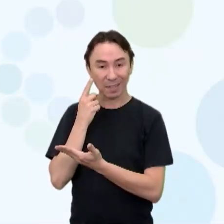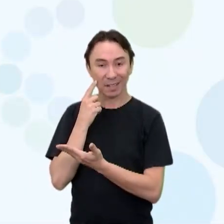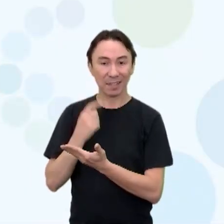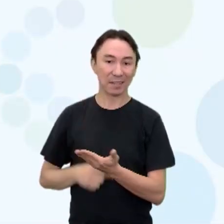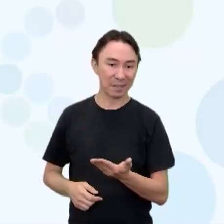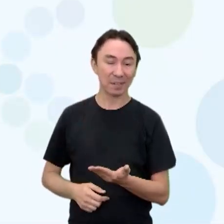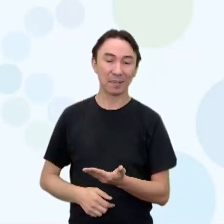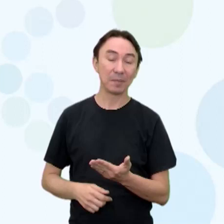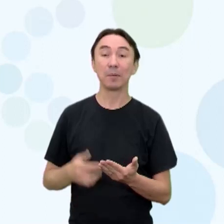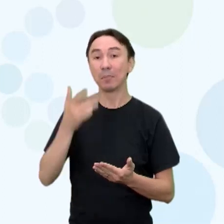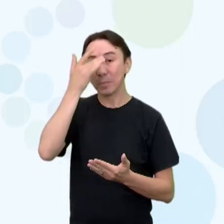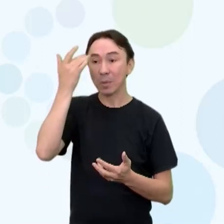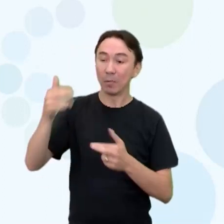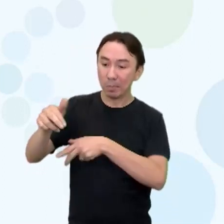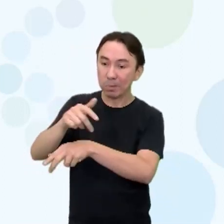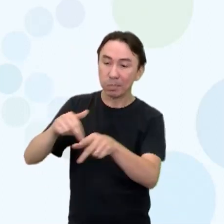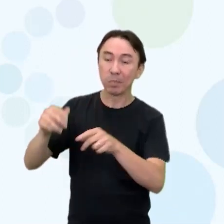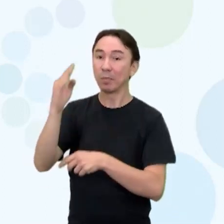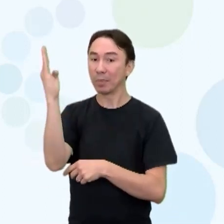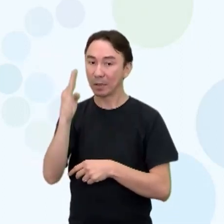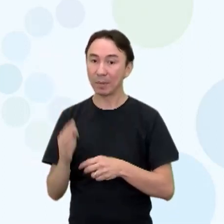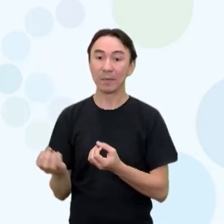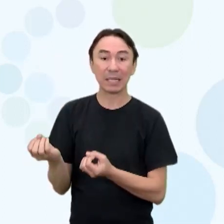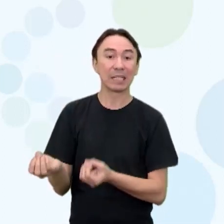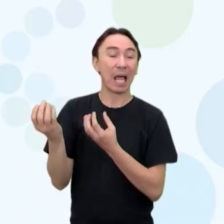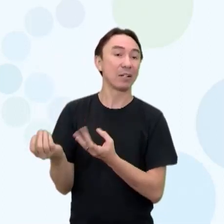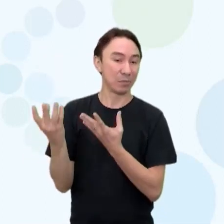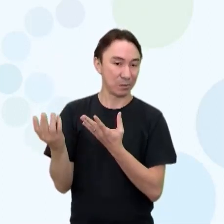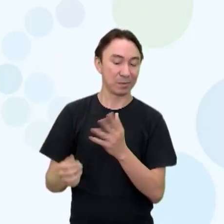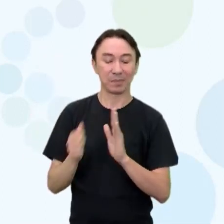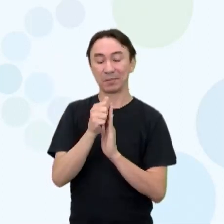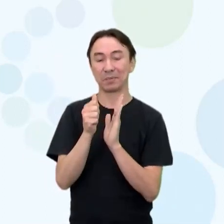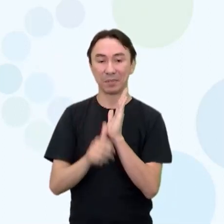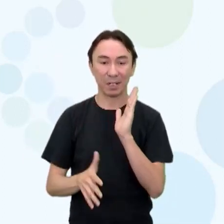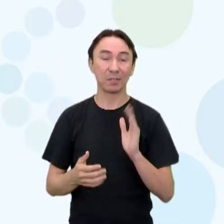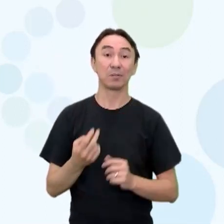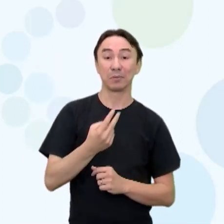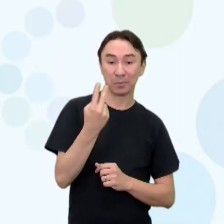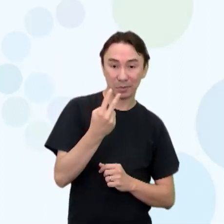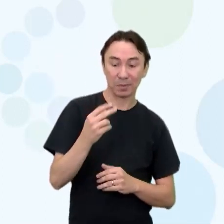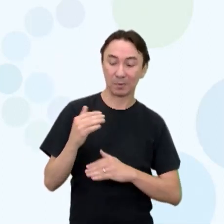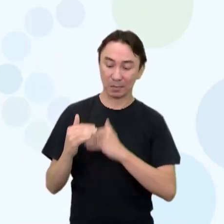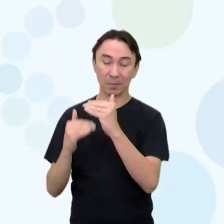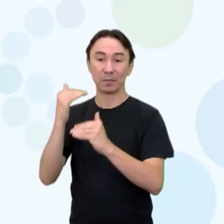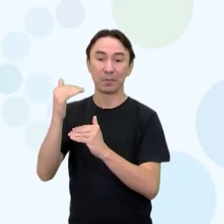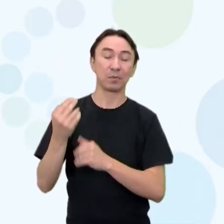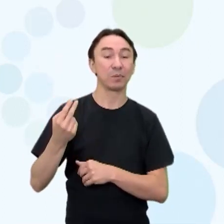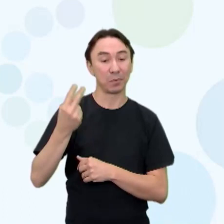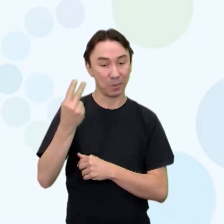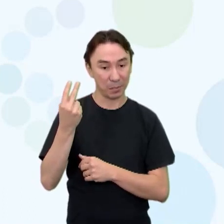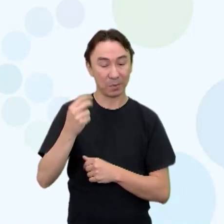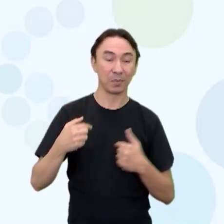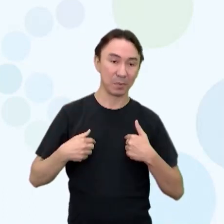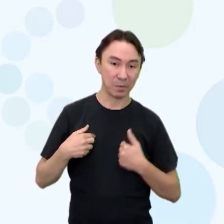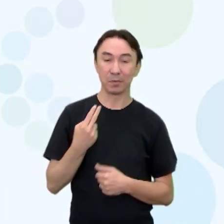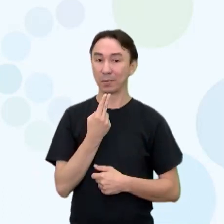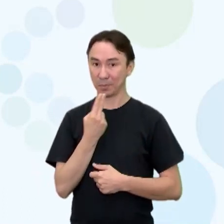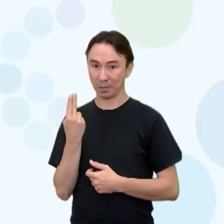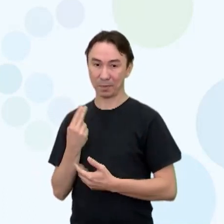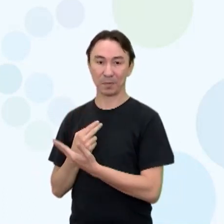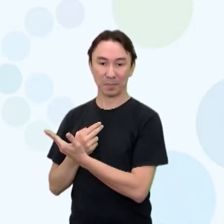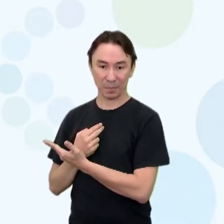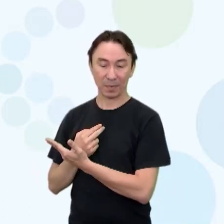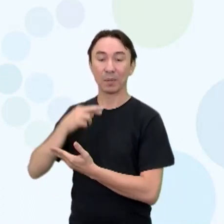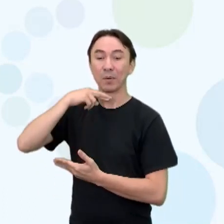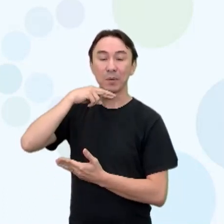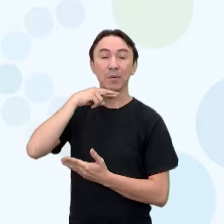população brasileira, atividade 2, desenvolvimento 2. Eu sou o professor Antônio Russo Júnior, professor